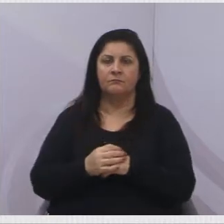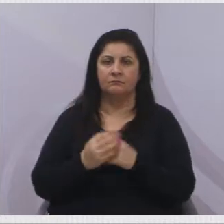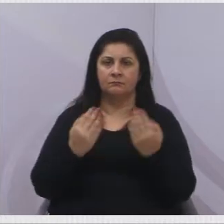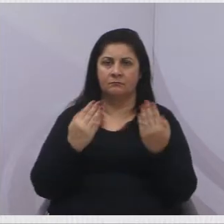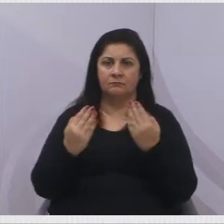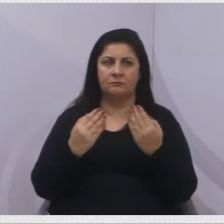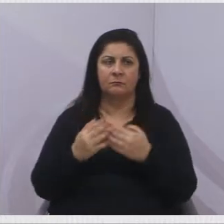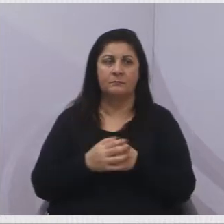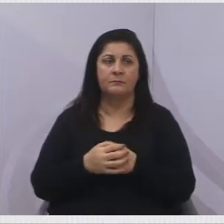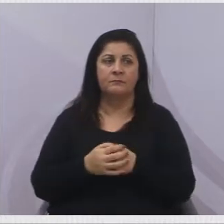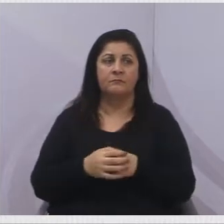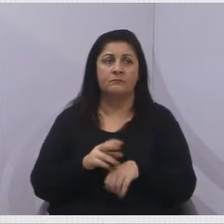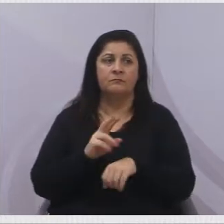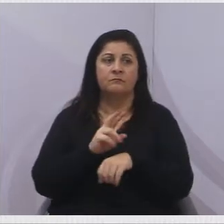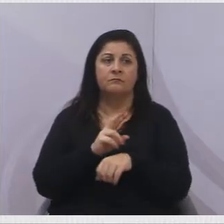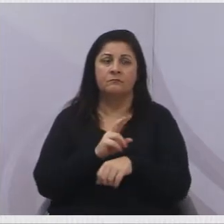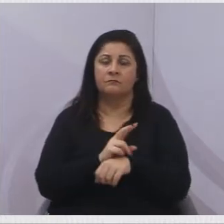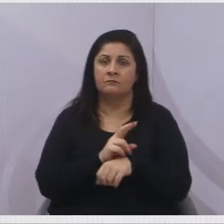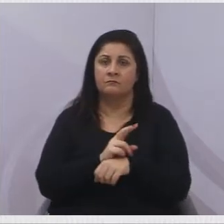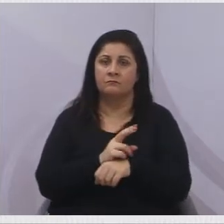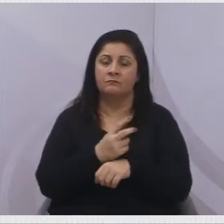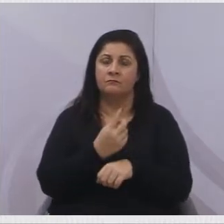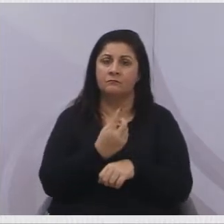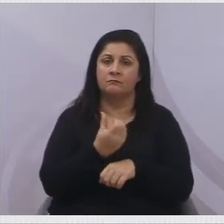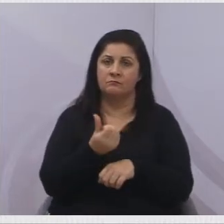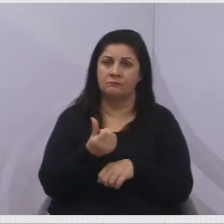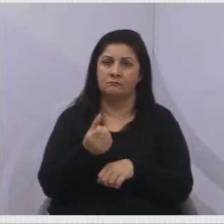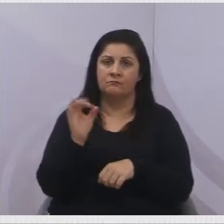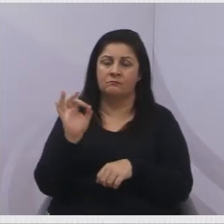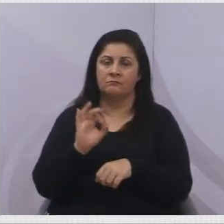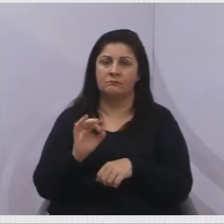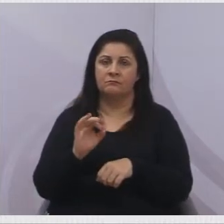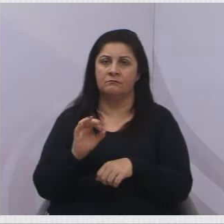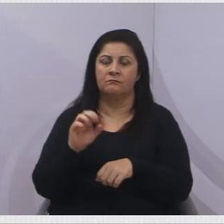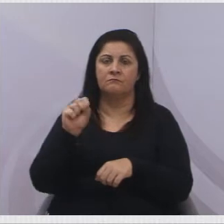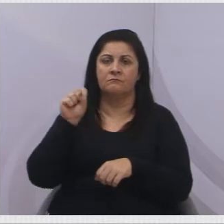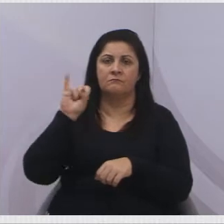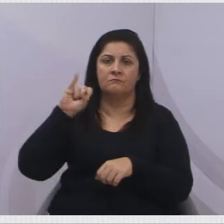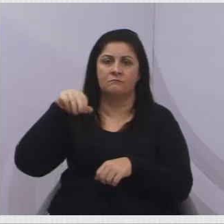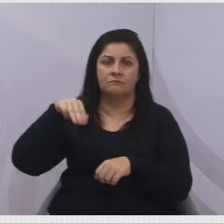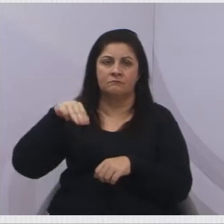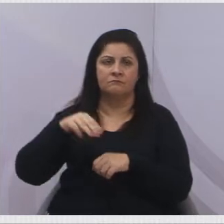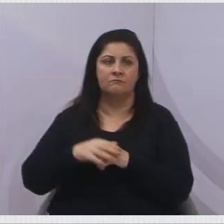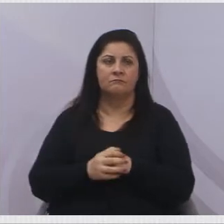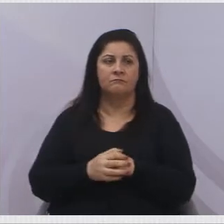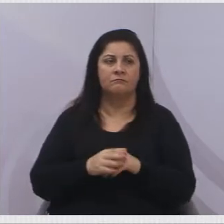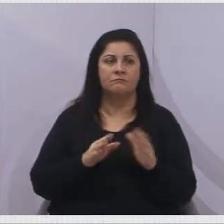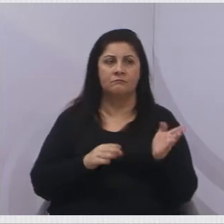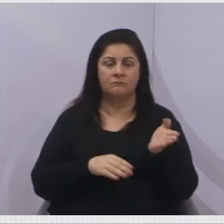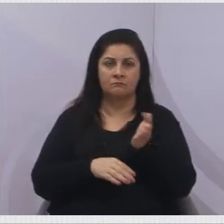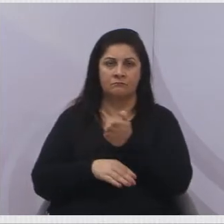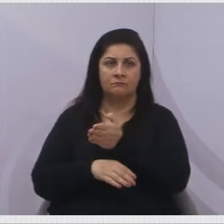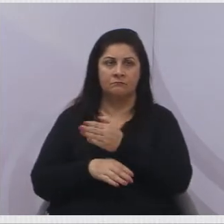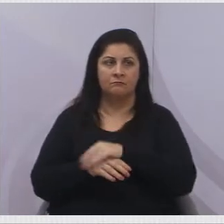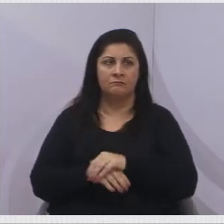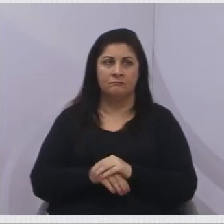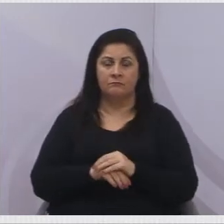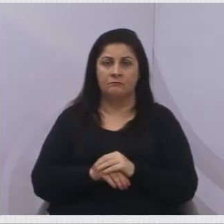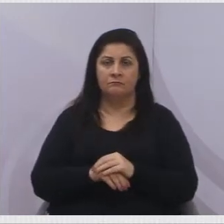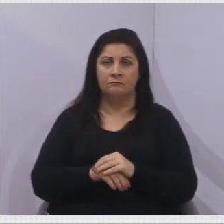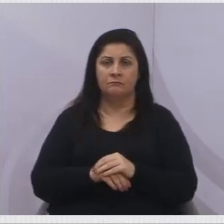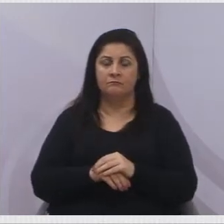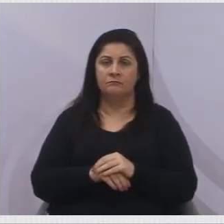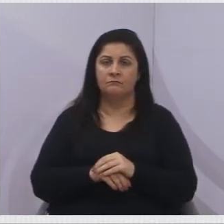a manutenção de 16% no SIM. O próximo quadro mostra